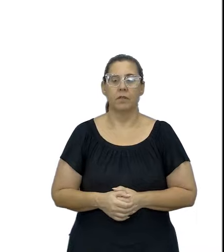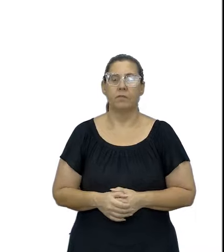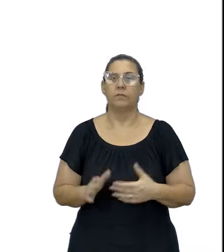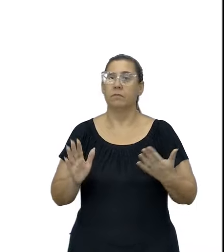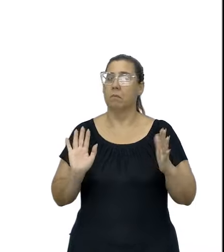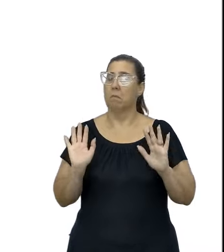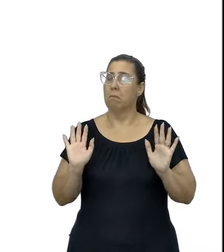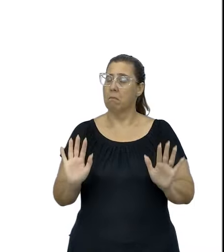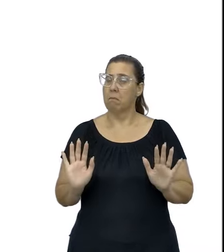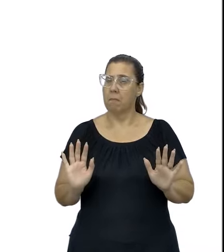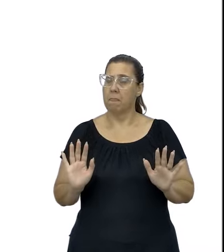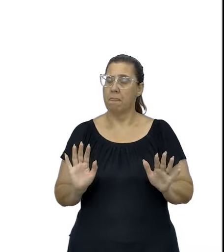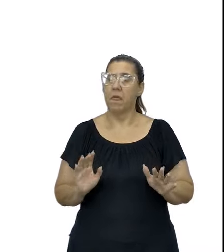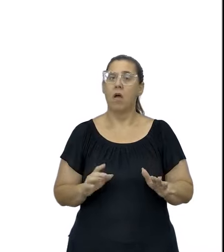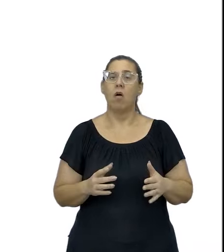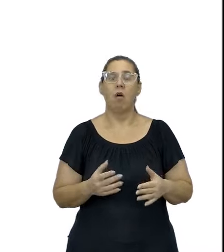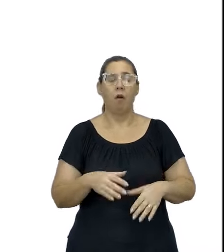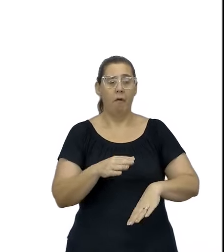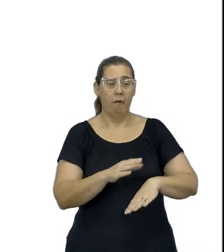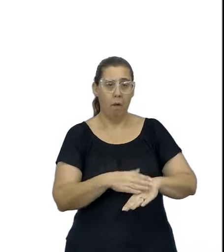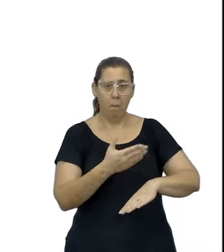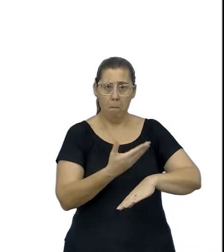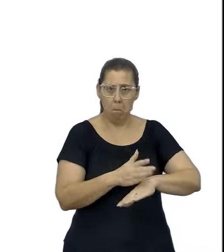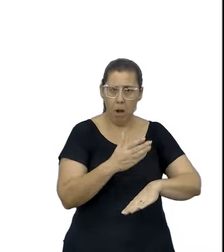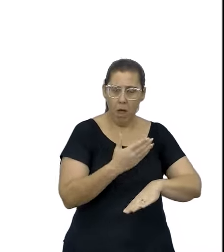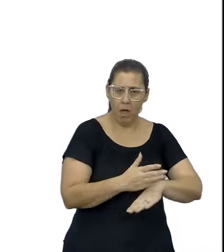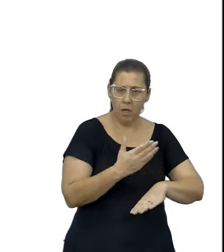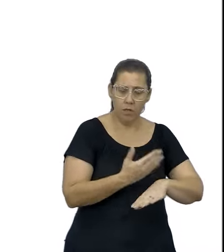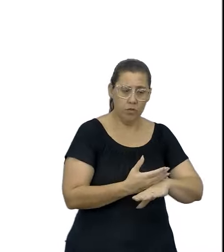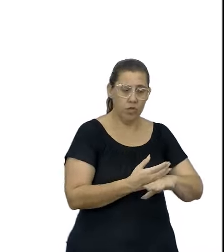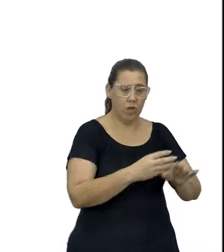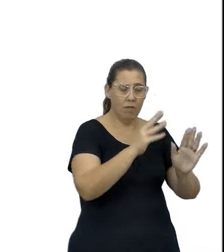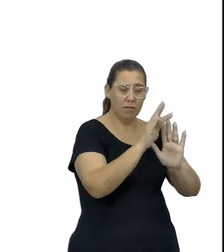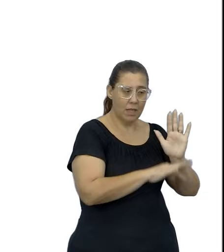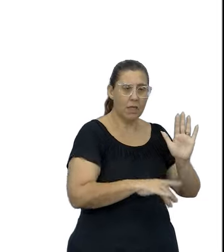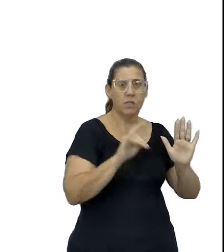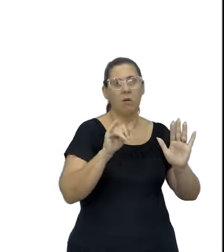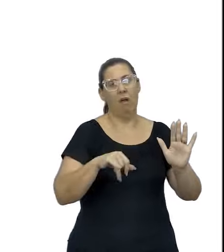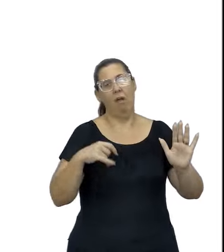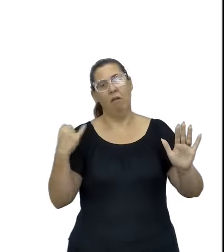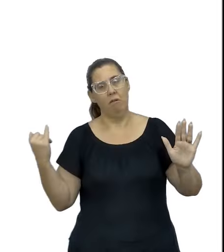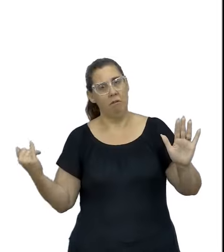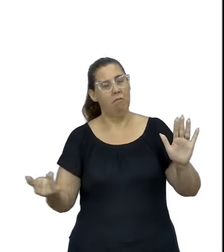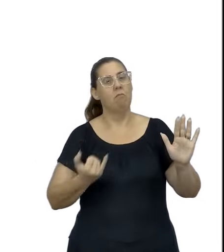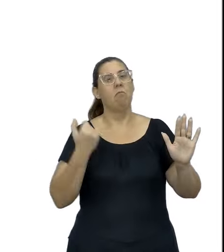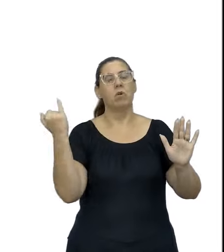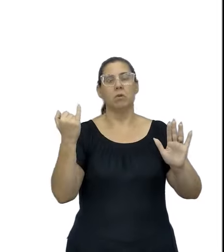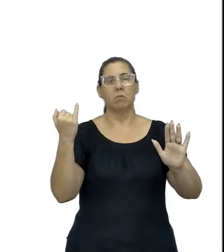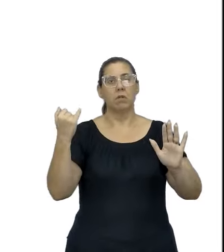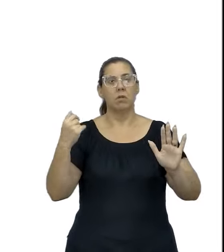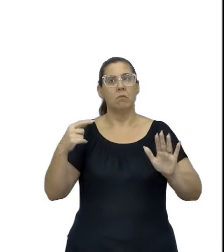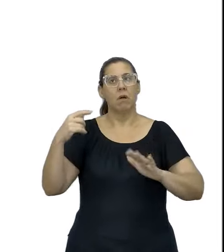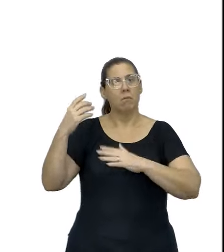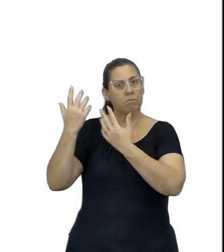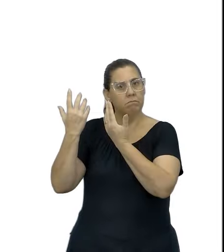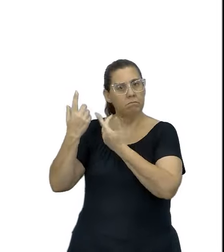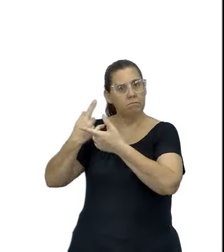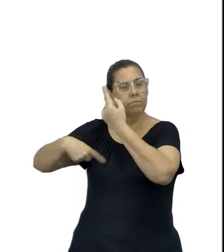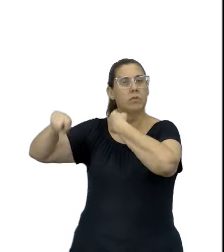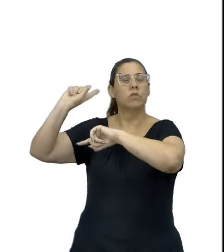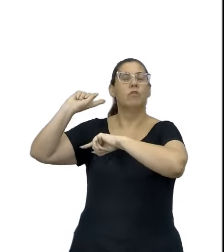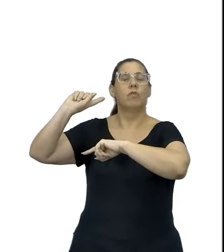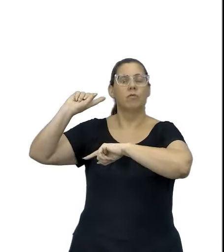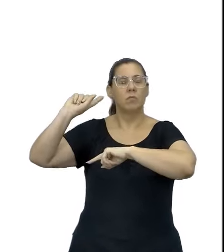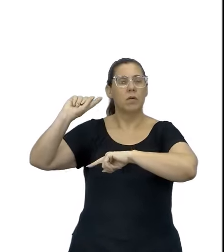Ao contrário, inseri-los em práticas de produção textual é fundamental para que desenvolvam procedimentos